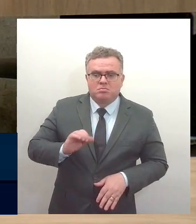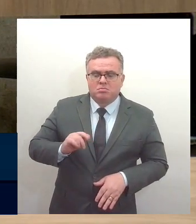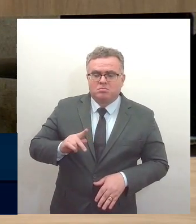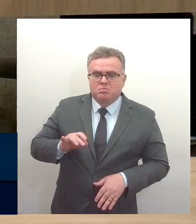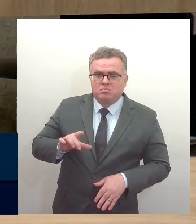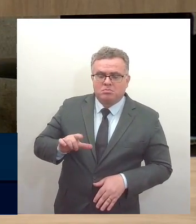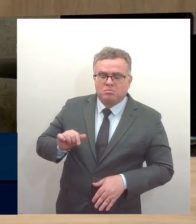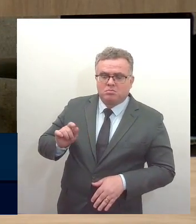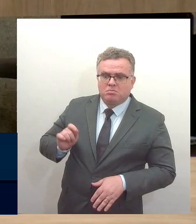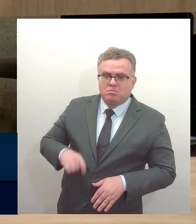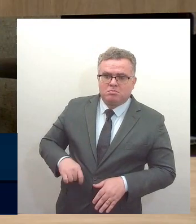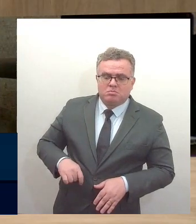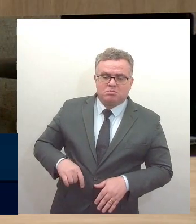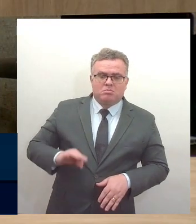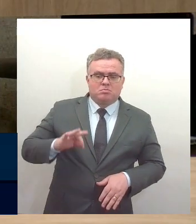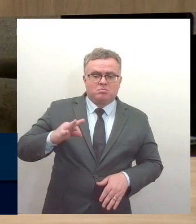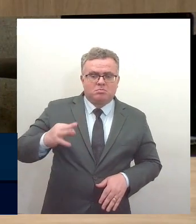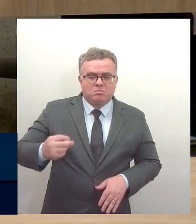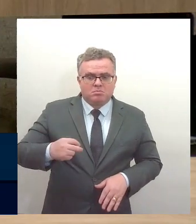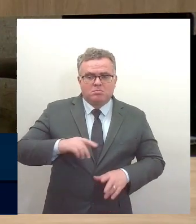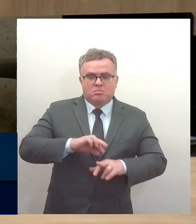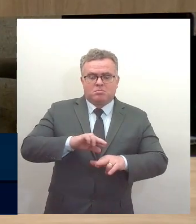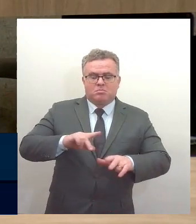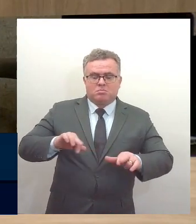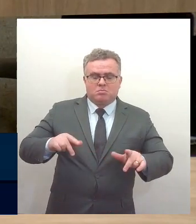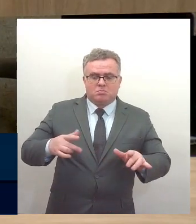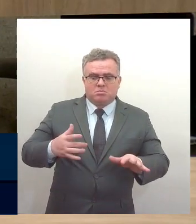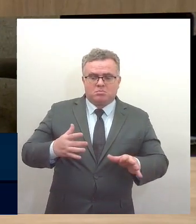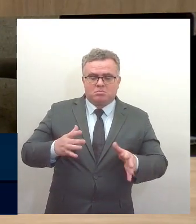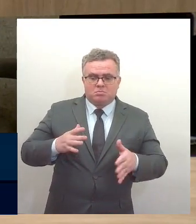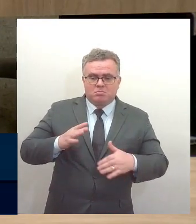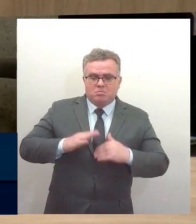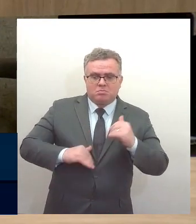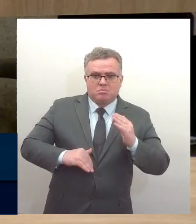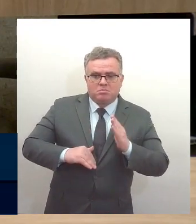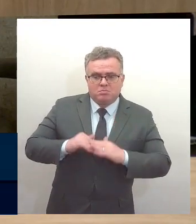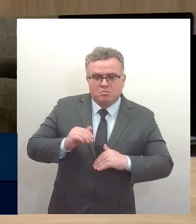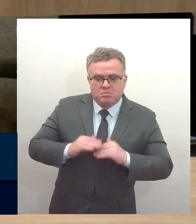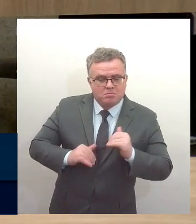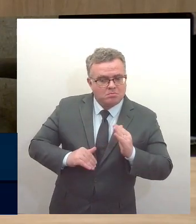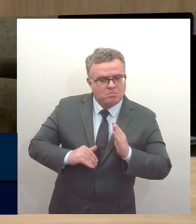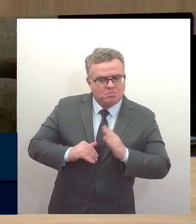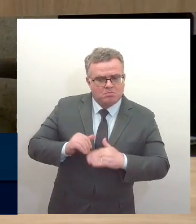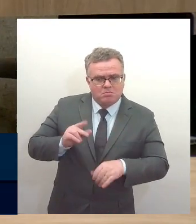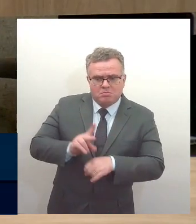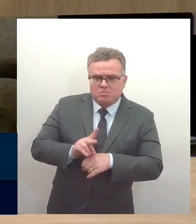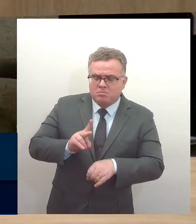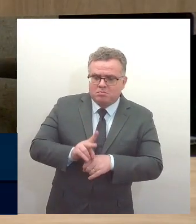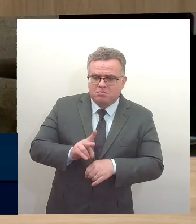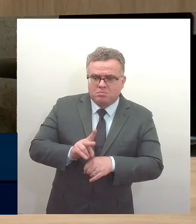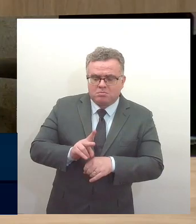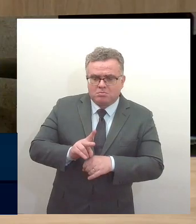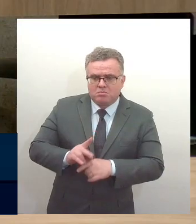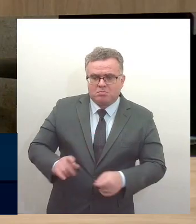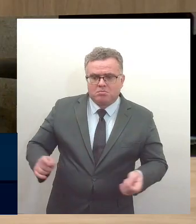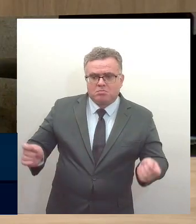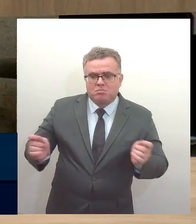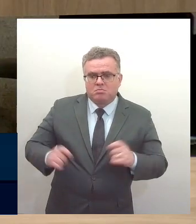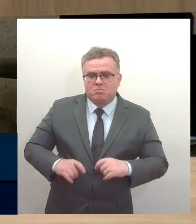tem psicopedagogo, tem fonoaudiólogo, tem um terapeuta ocupacional, tem assistente social, e é um